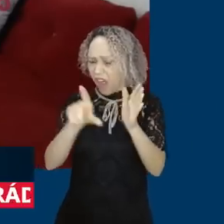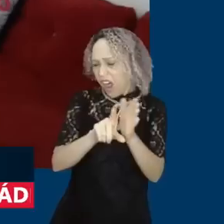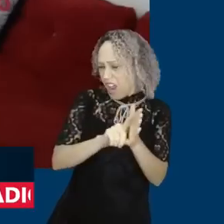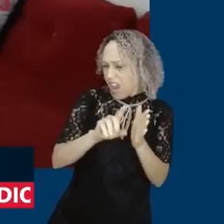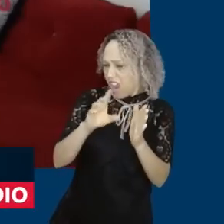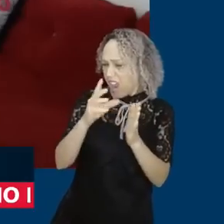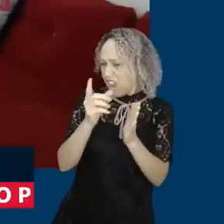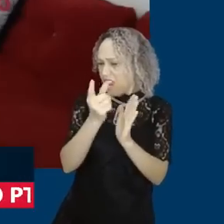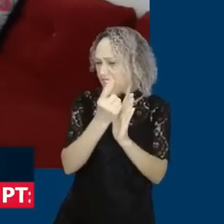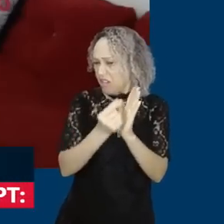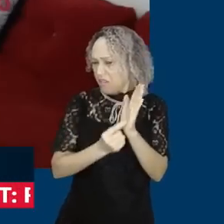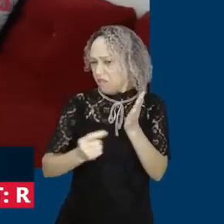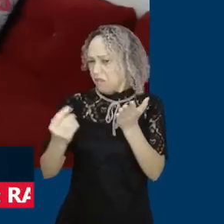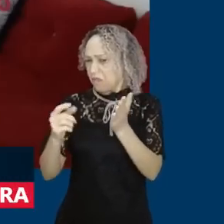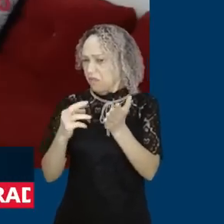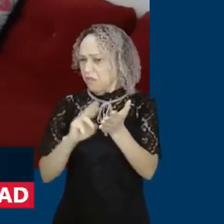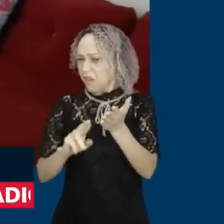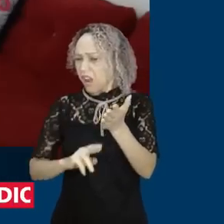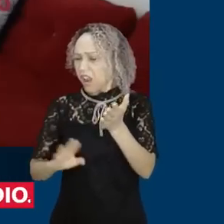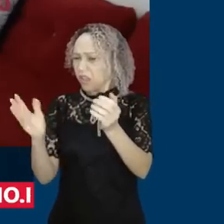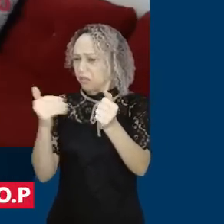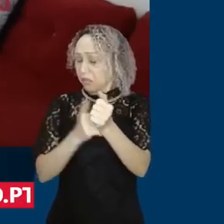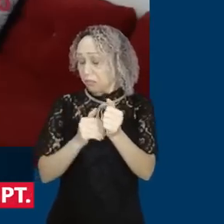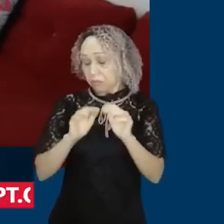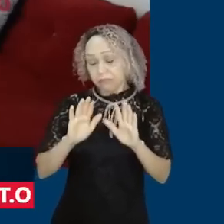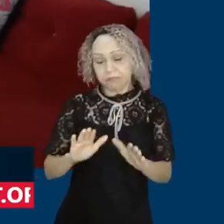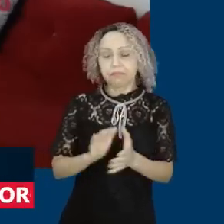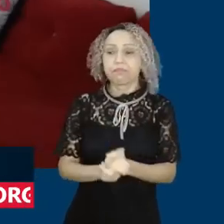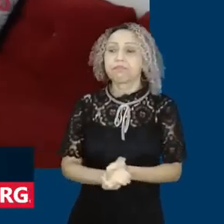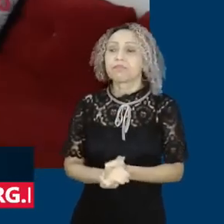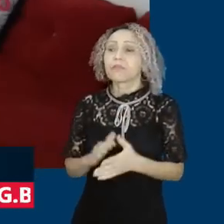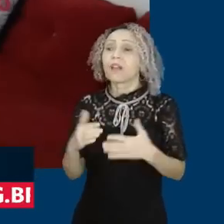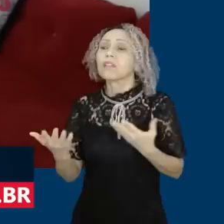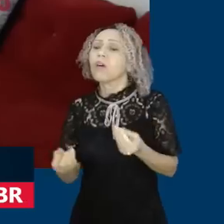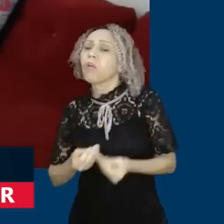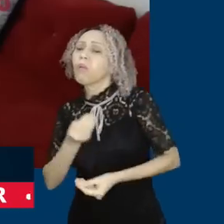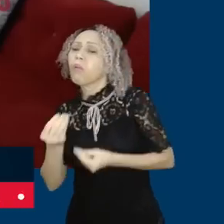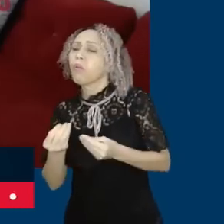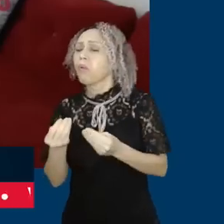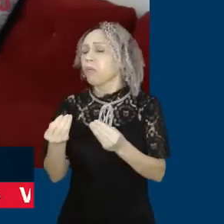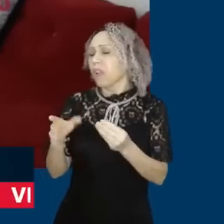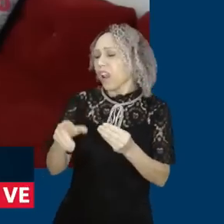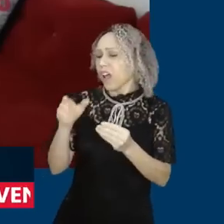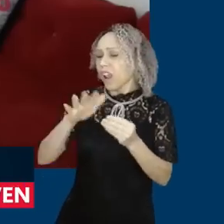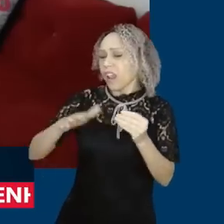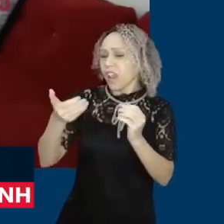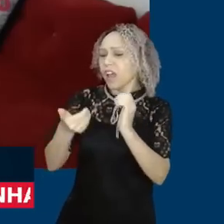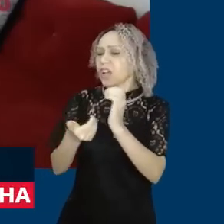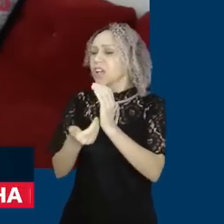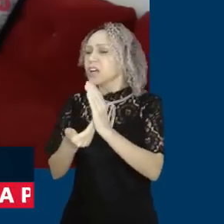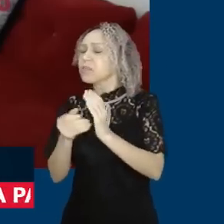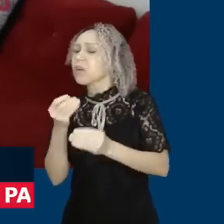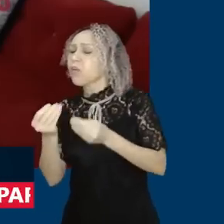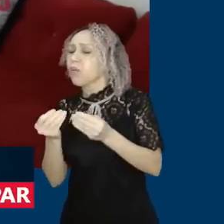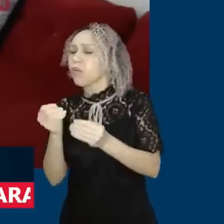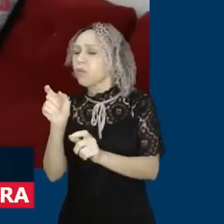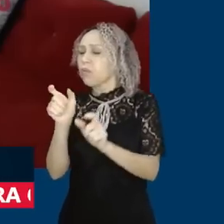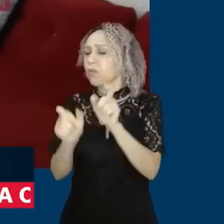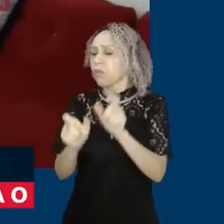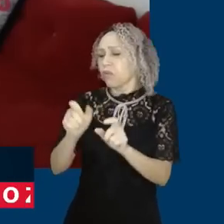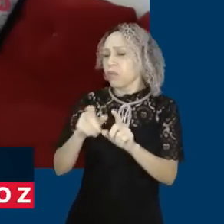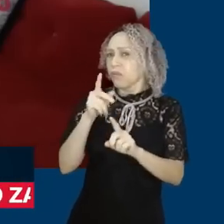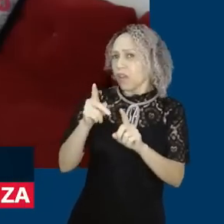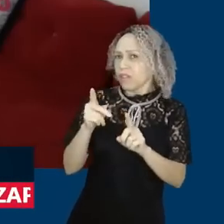indefinição das bancadas governistas na casa sobre como se posicionar sobre o texto que já foi aprovado pelo Senado na